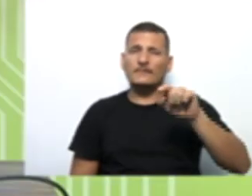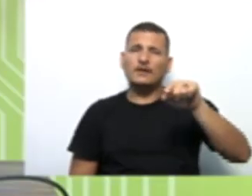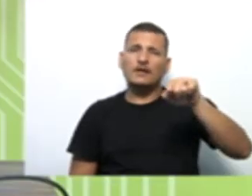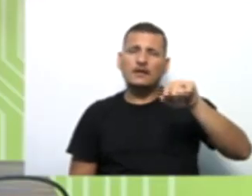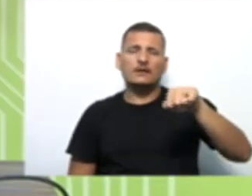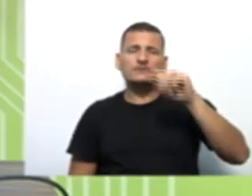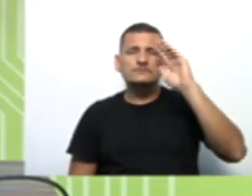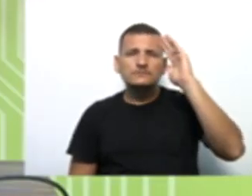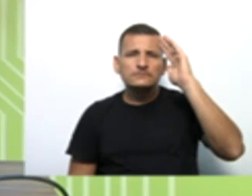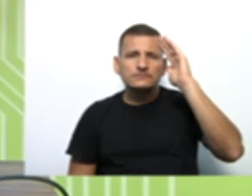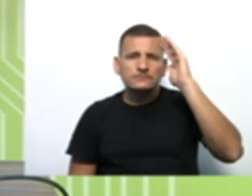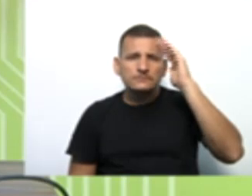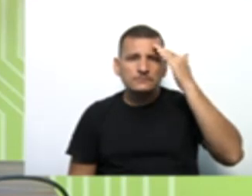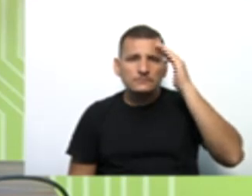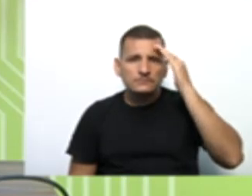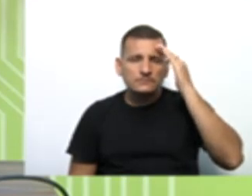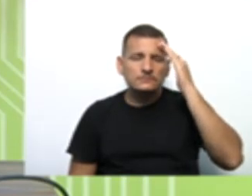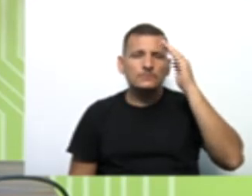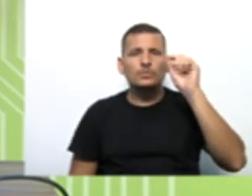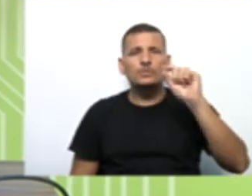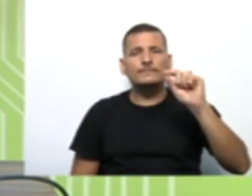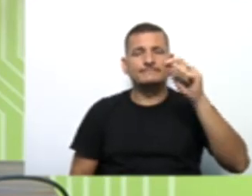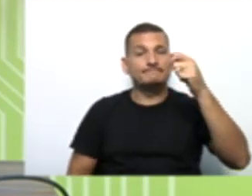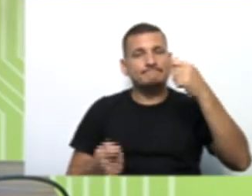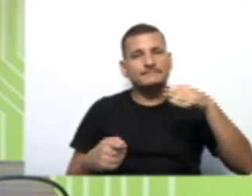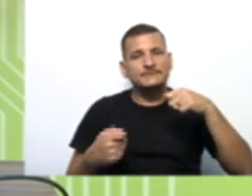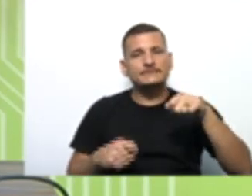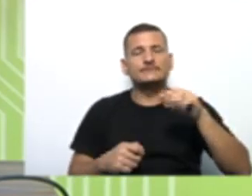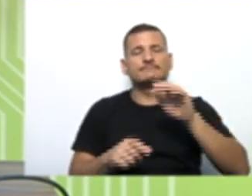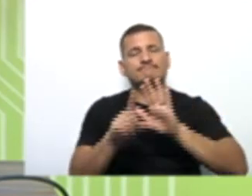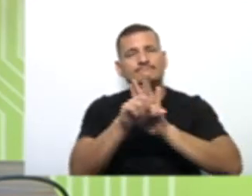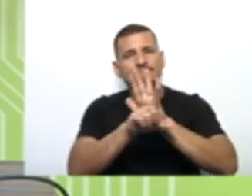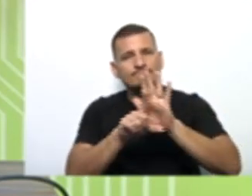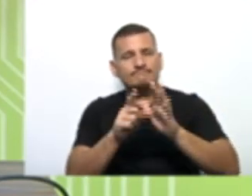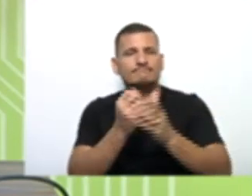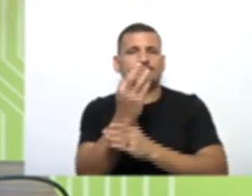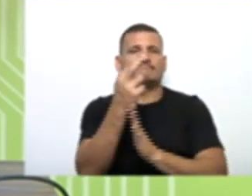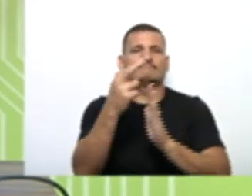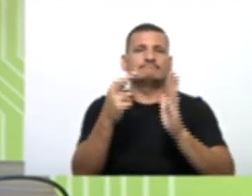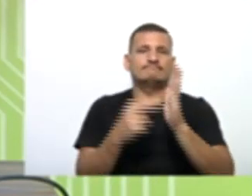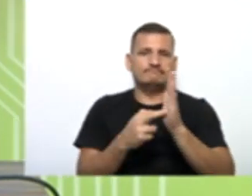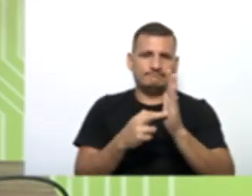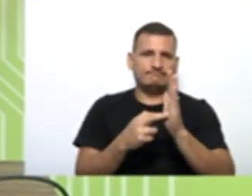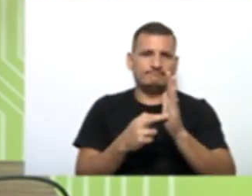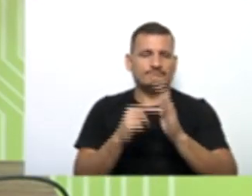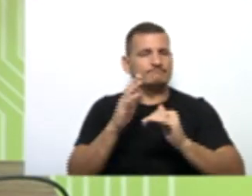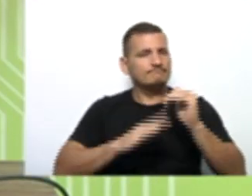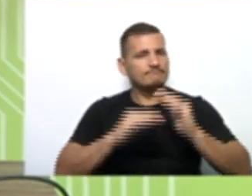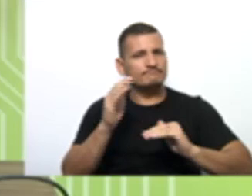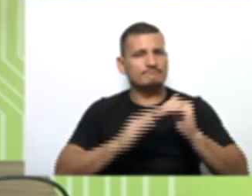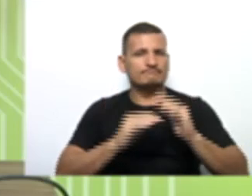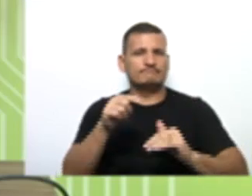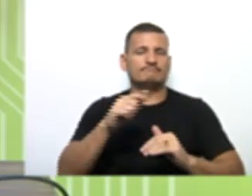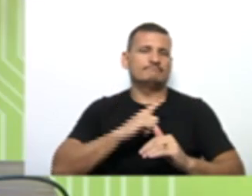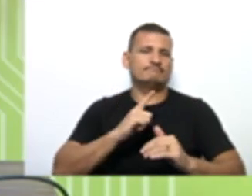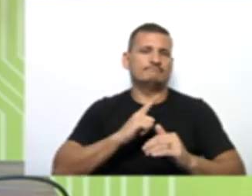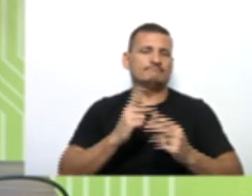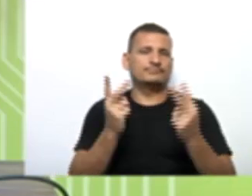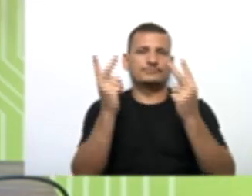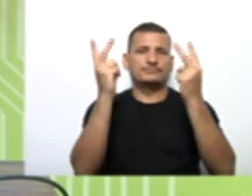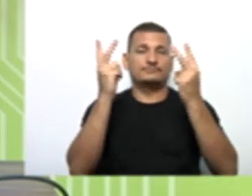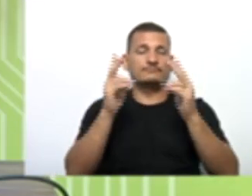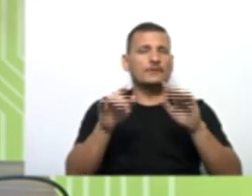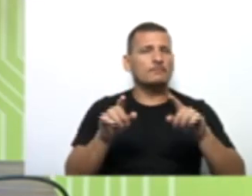que regular a profissão, né, de alguma forma, para que a profissão ganhe credibilidade. Mas primeiro, para a gente saber